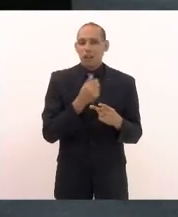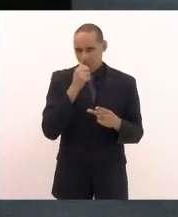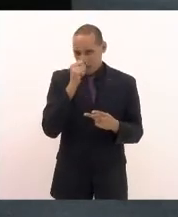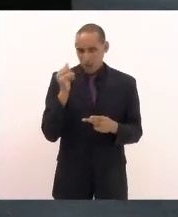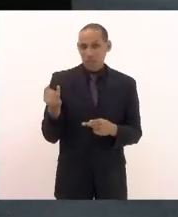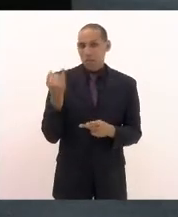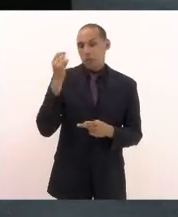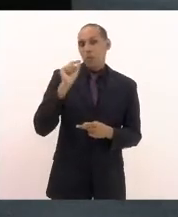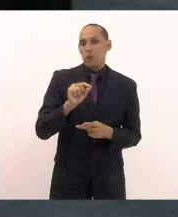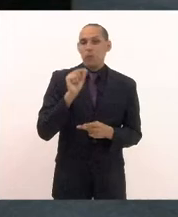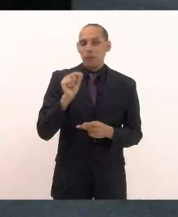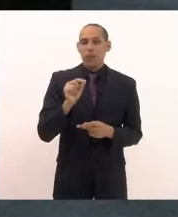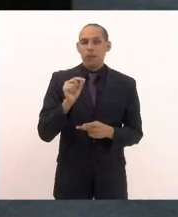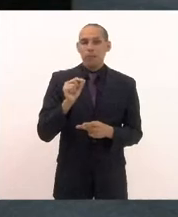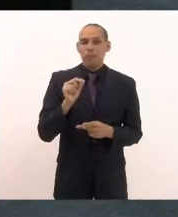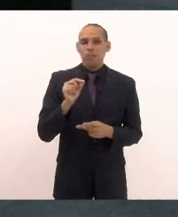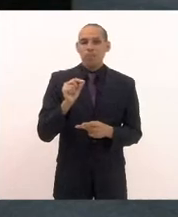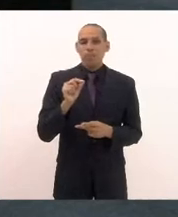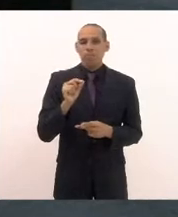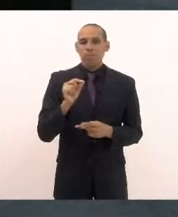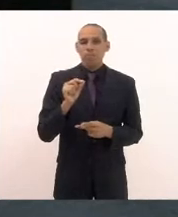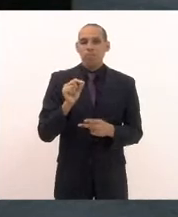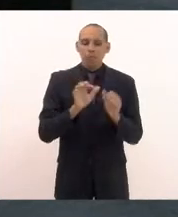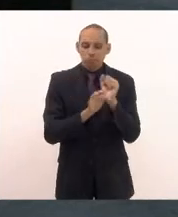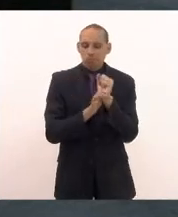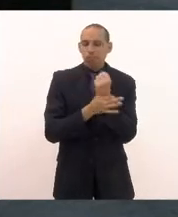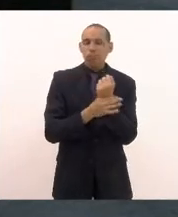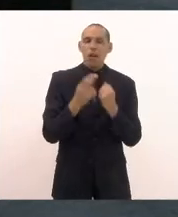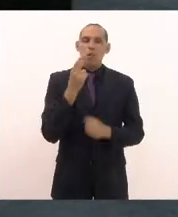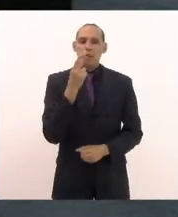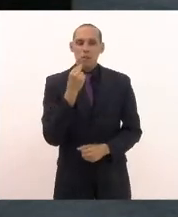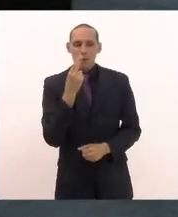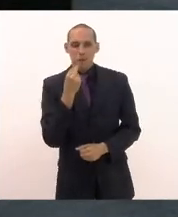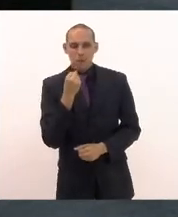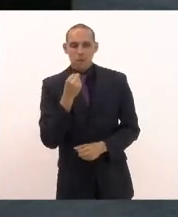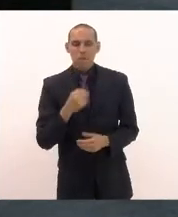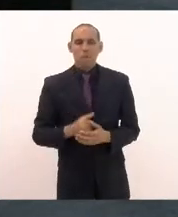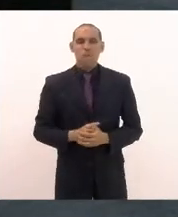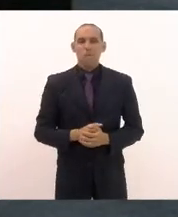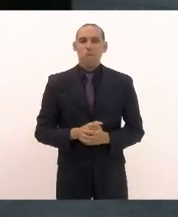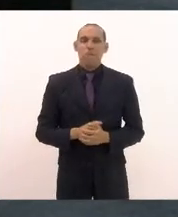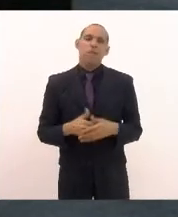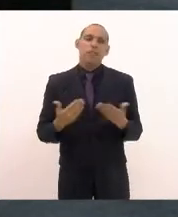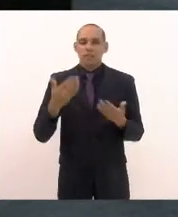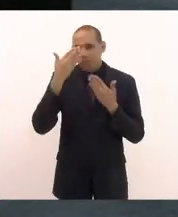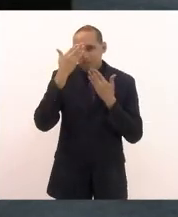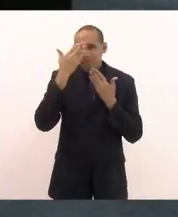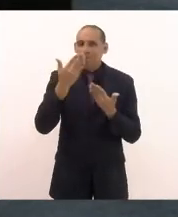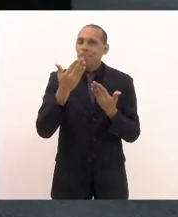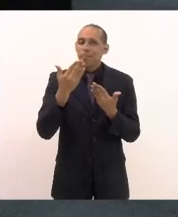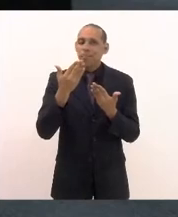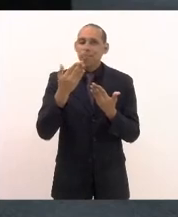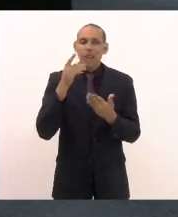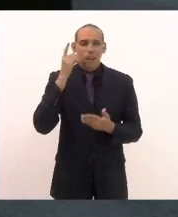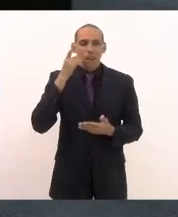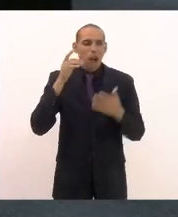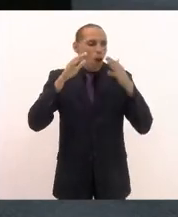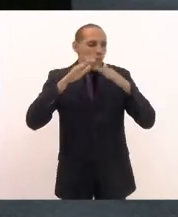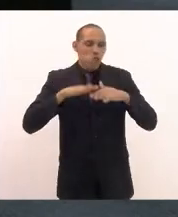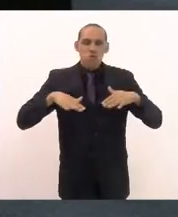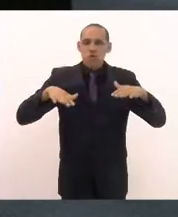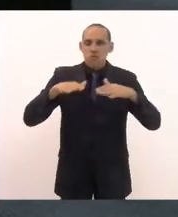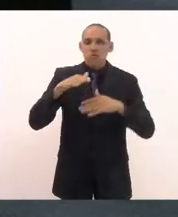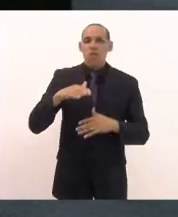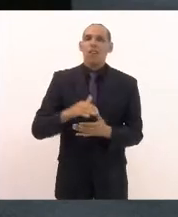para garantir a segurança nutricional da população do Estado do Rio de Janeiro. Então, agradeço a todos os deputados que nos ajudaram